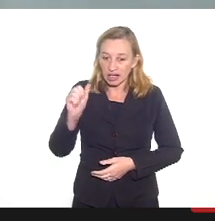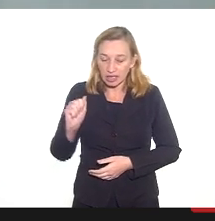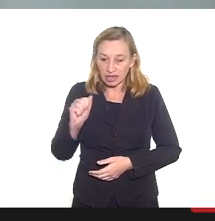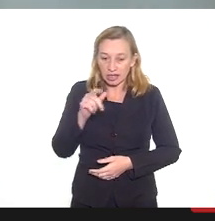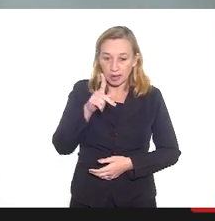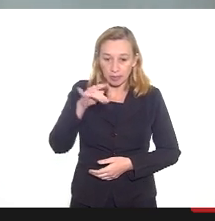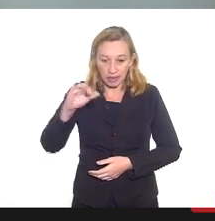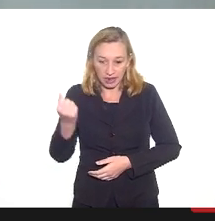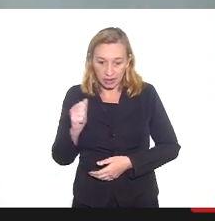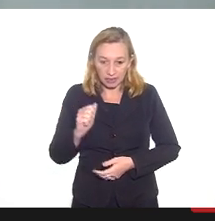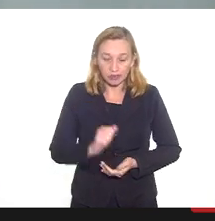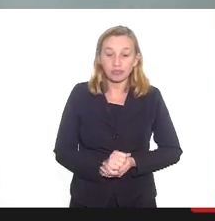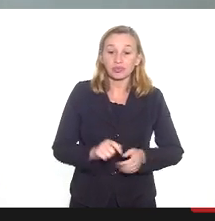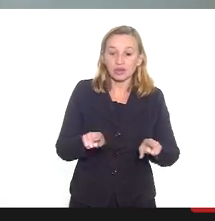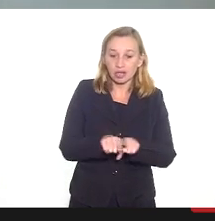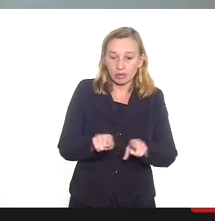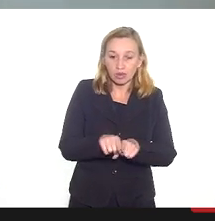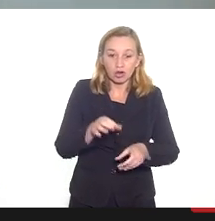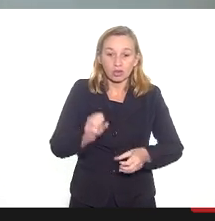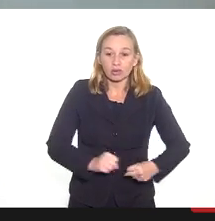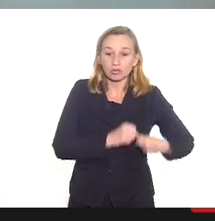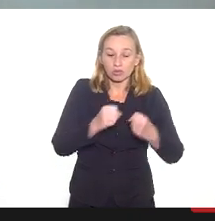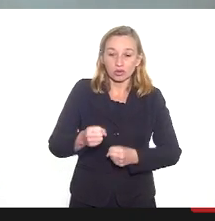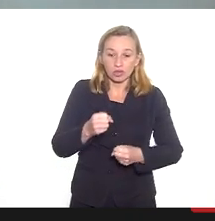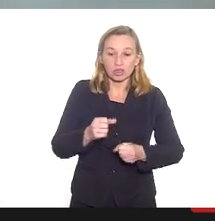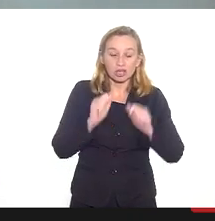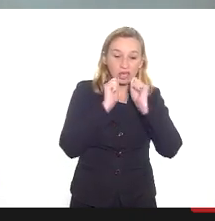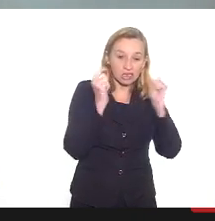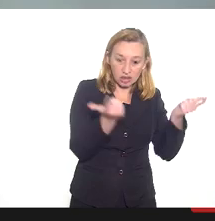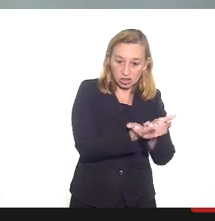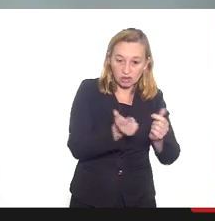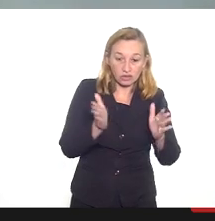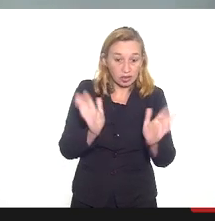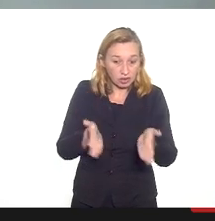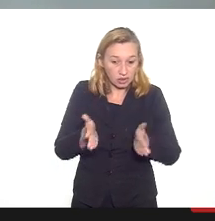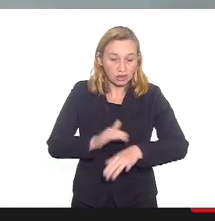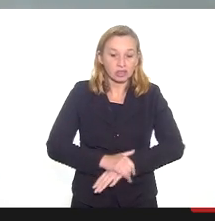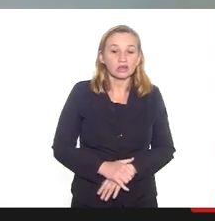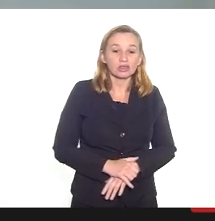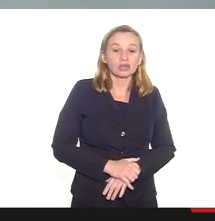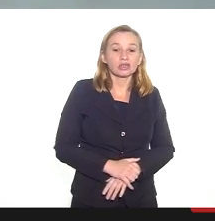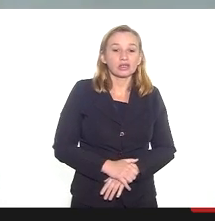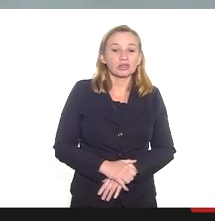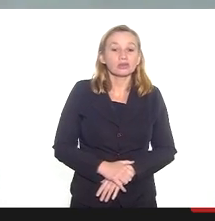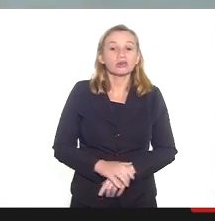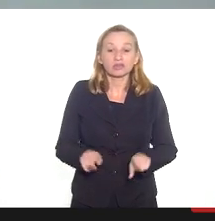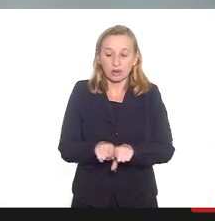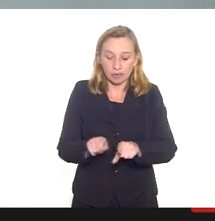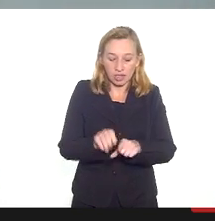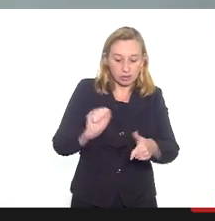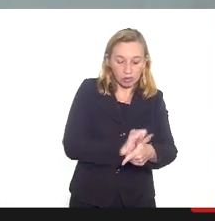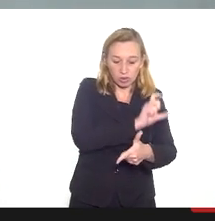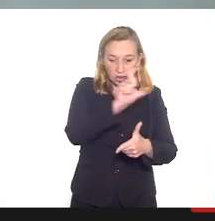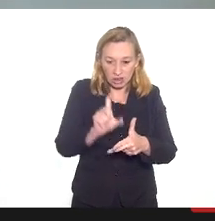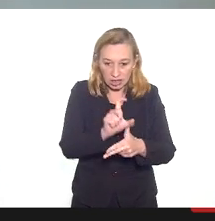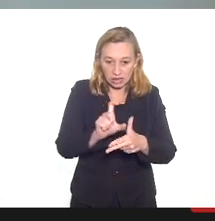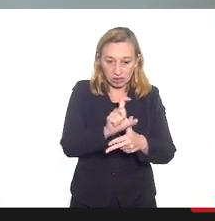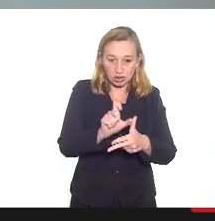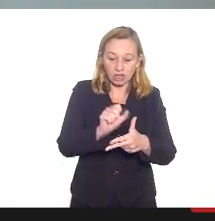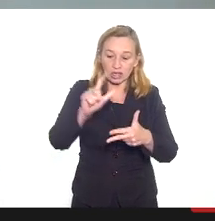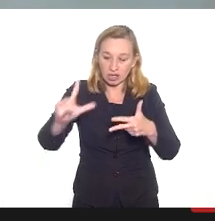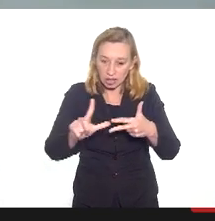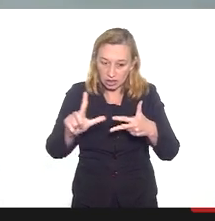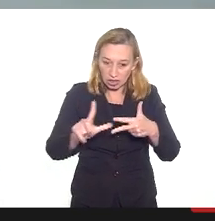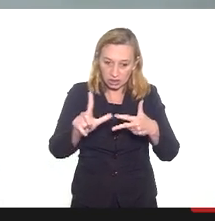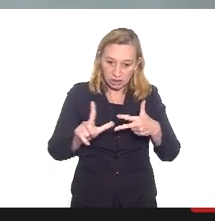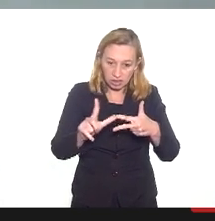sobre o poder legislativo, que é o que nós estamos fazendo aqui hoje, incidir sobre o poder executivo, e aqui no caso do Rio